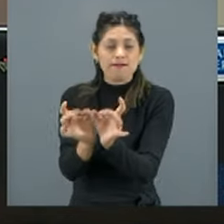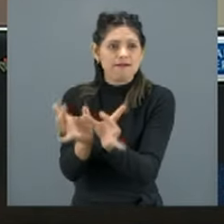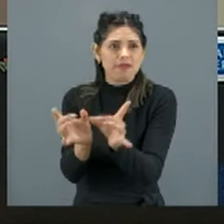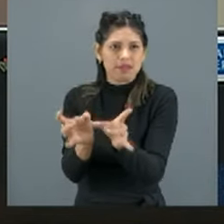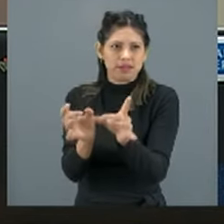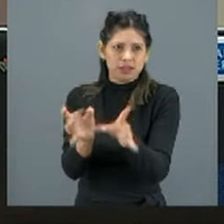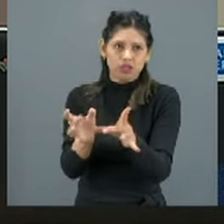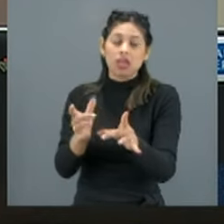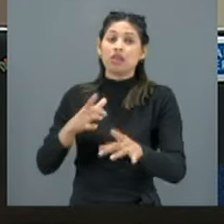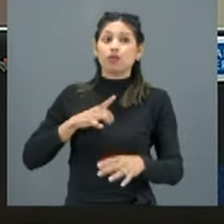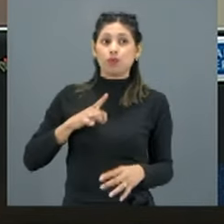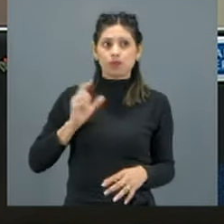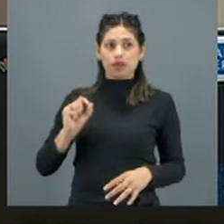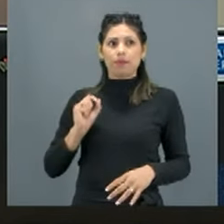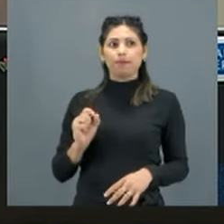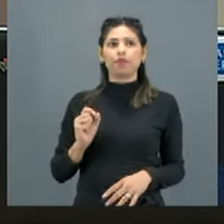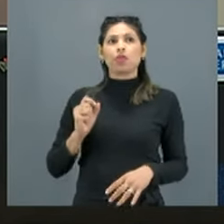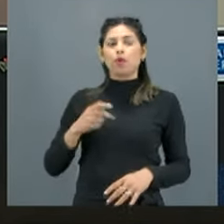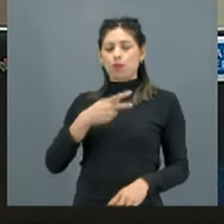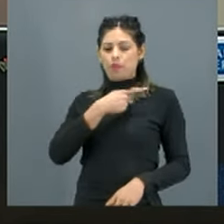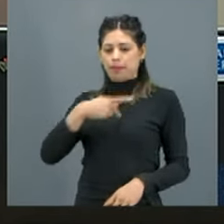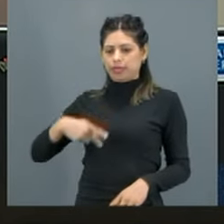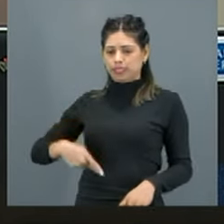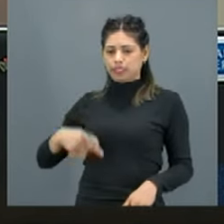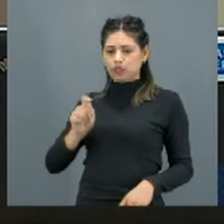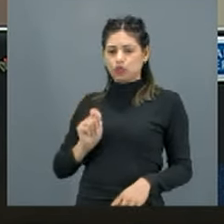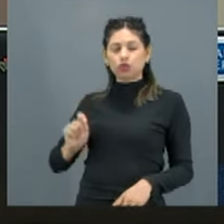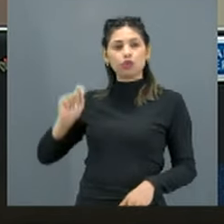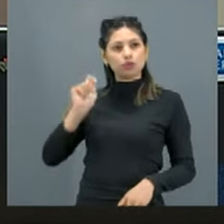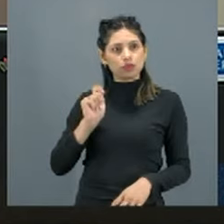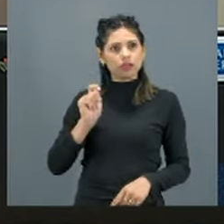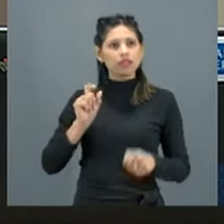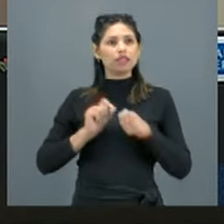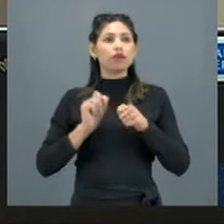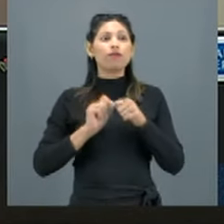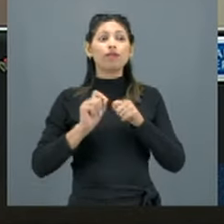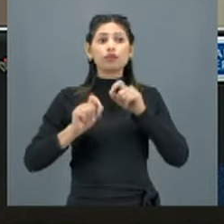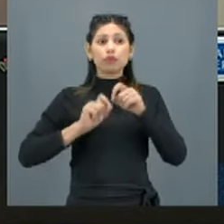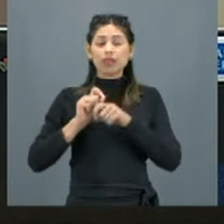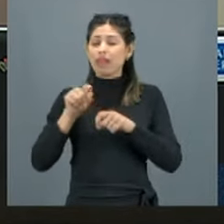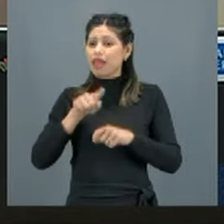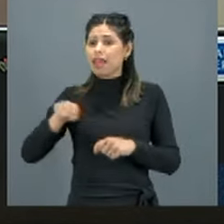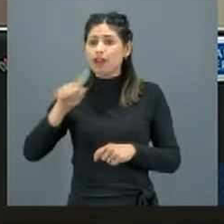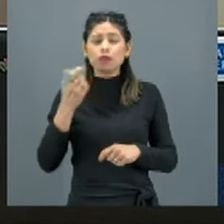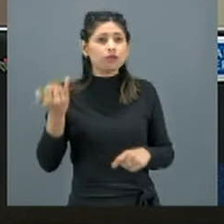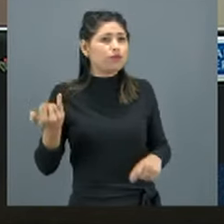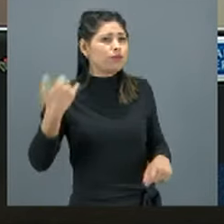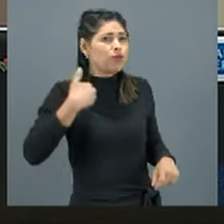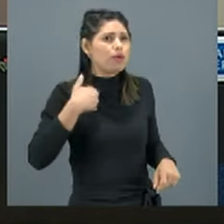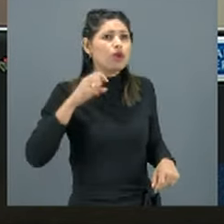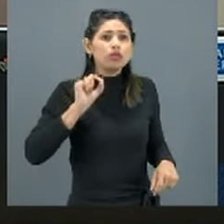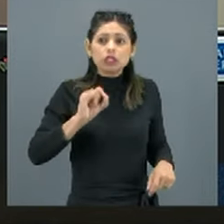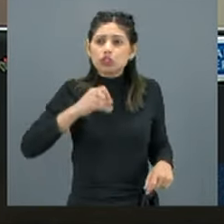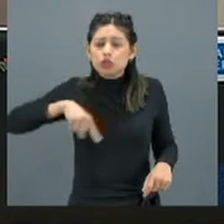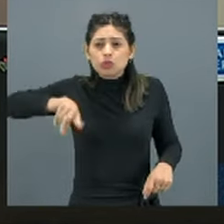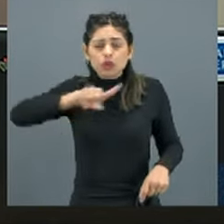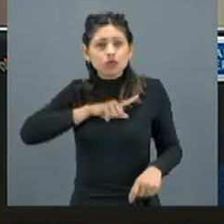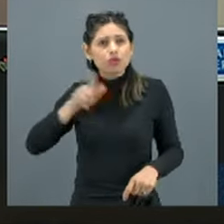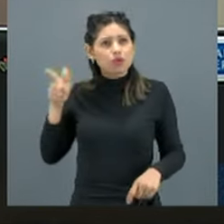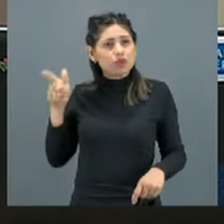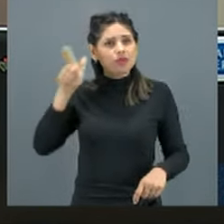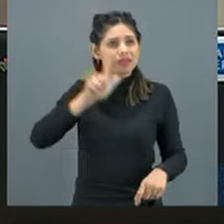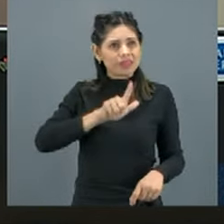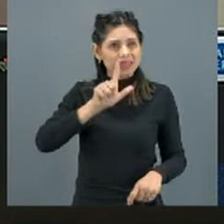Márcio, ao Jaime, ao Steve Siamin, senadores, se a gente conseguir autorização para